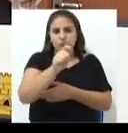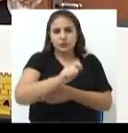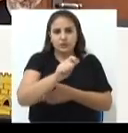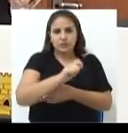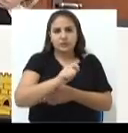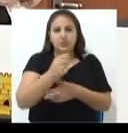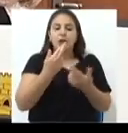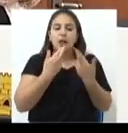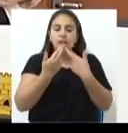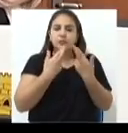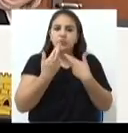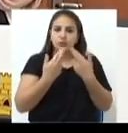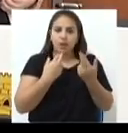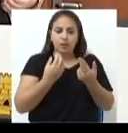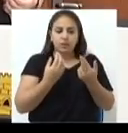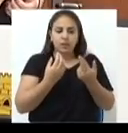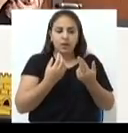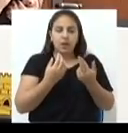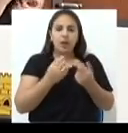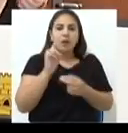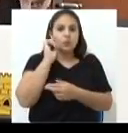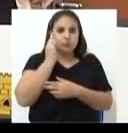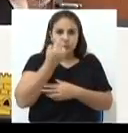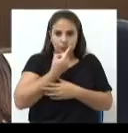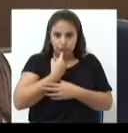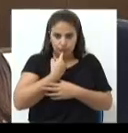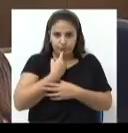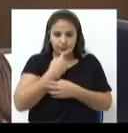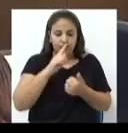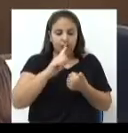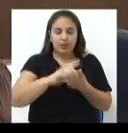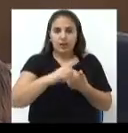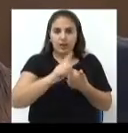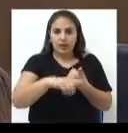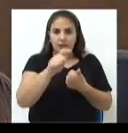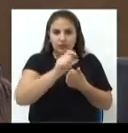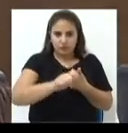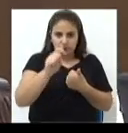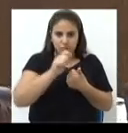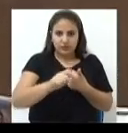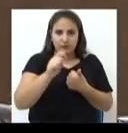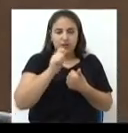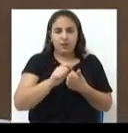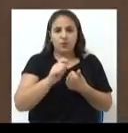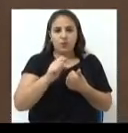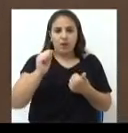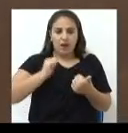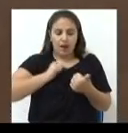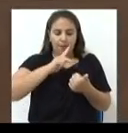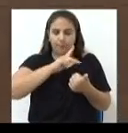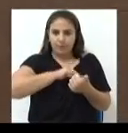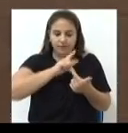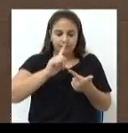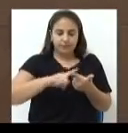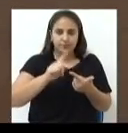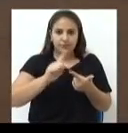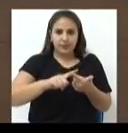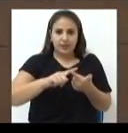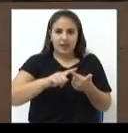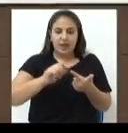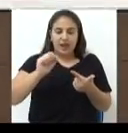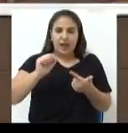voltadas aos interesses dos deficientes auditivos. Temos as associações de pais e amigos, de